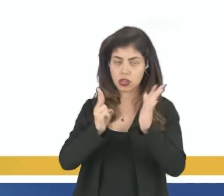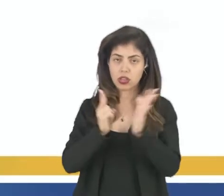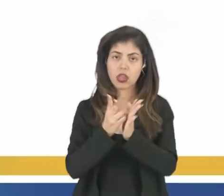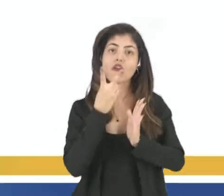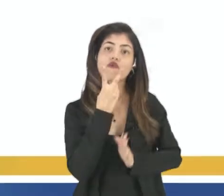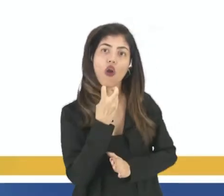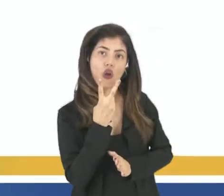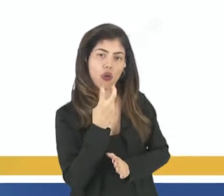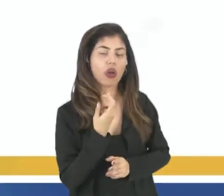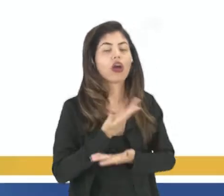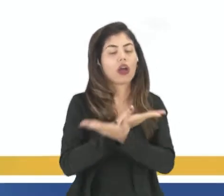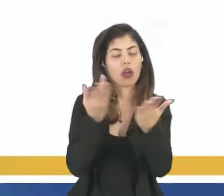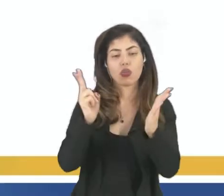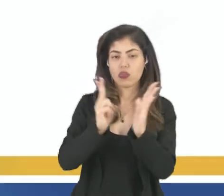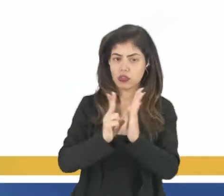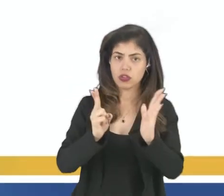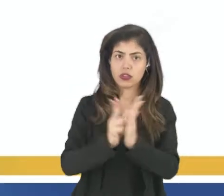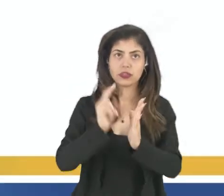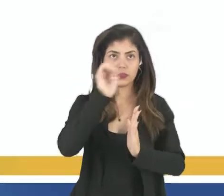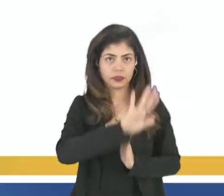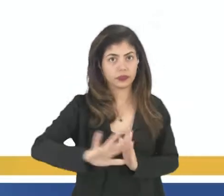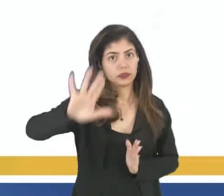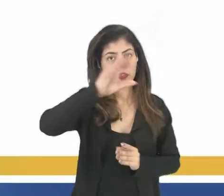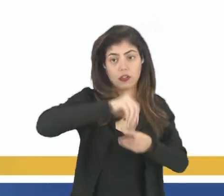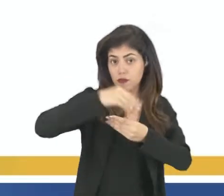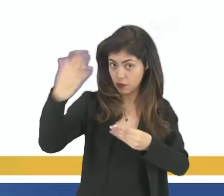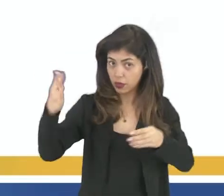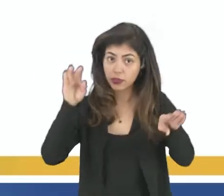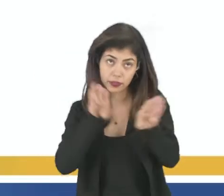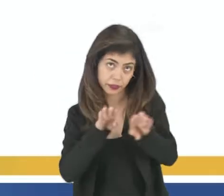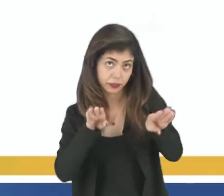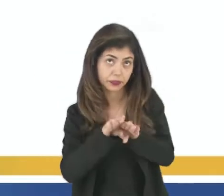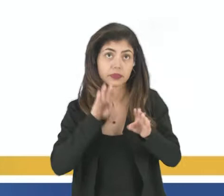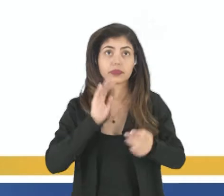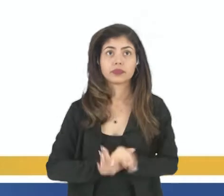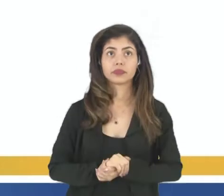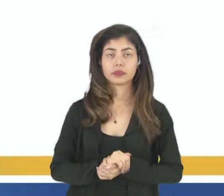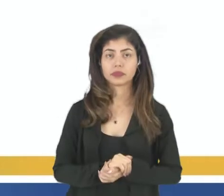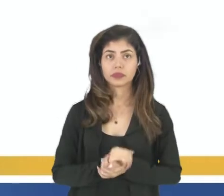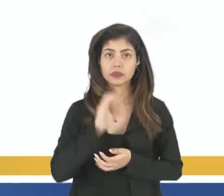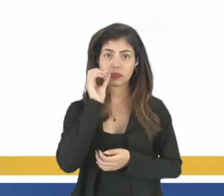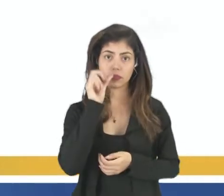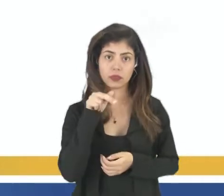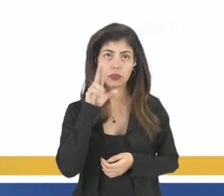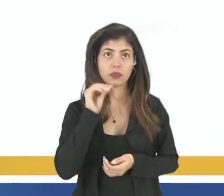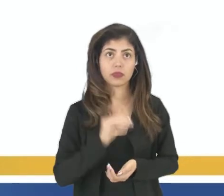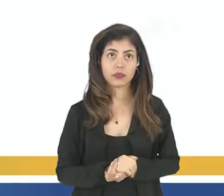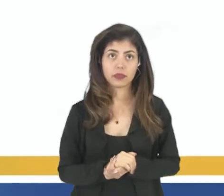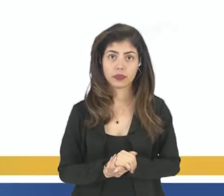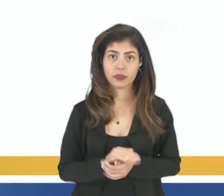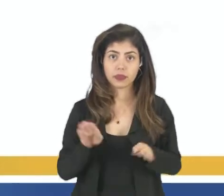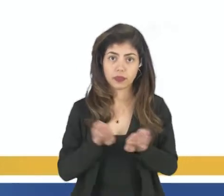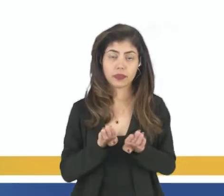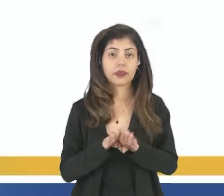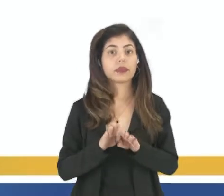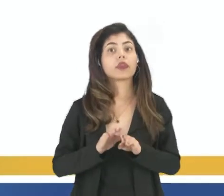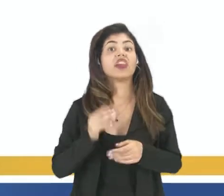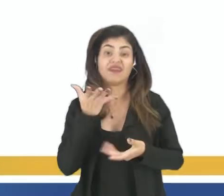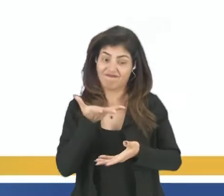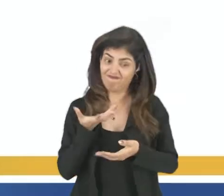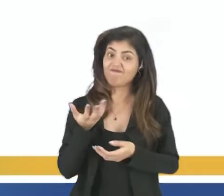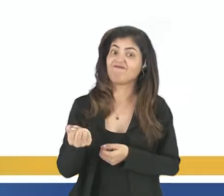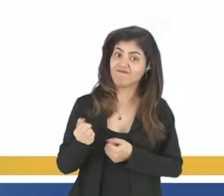voz dos indígenas, né, no âmbito nacional e internacional. O cacique Raoni já esteve na ONU. Gente, ele pegou o coronavírus, ainda bem que ele está